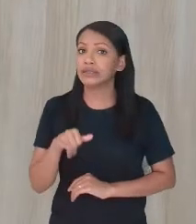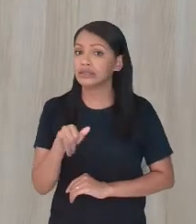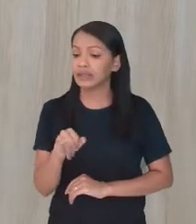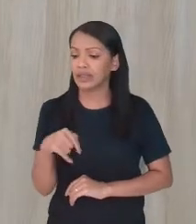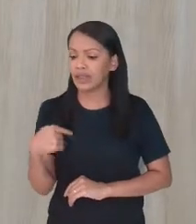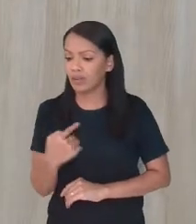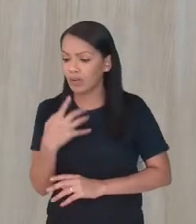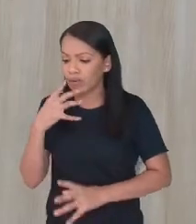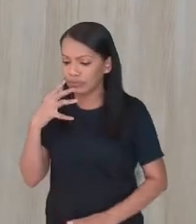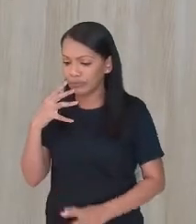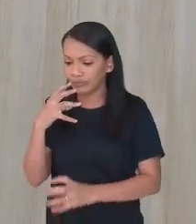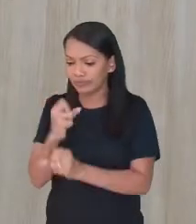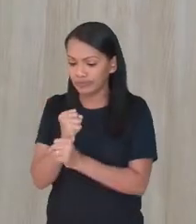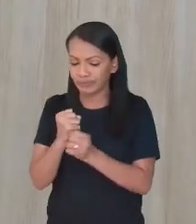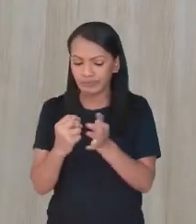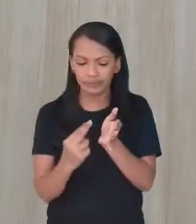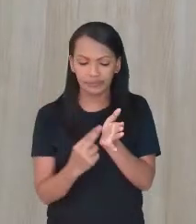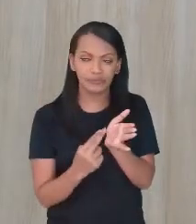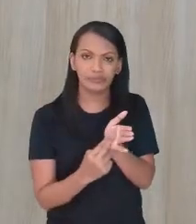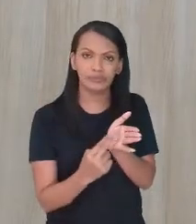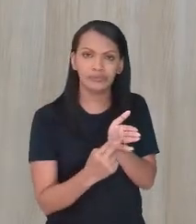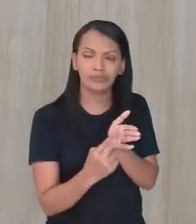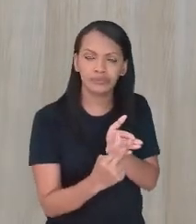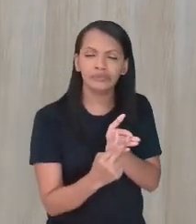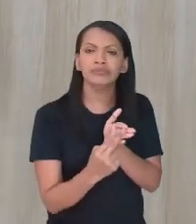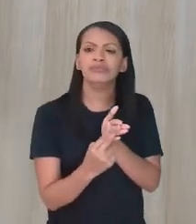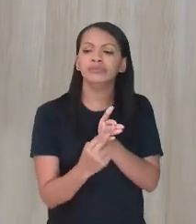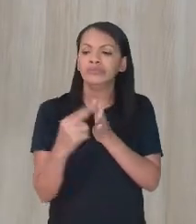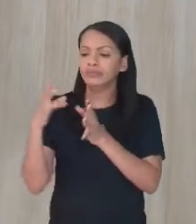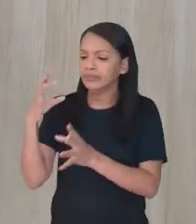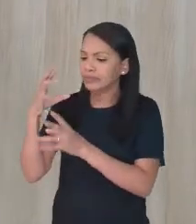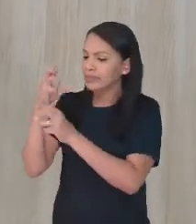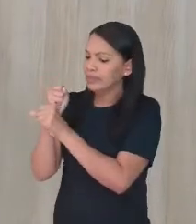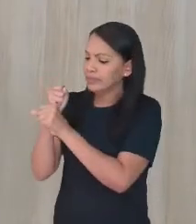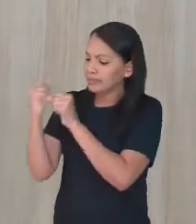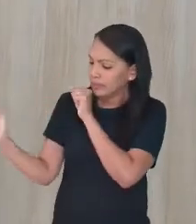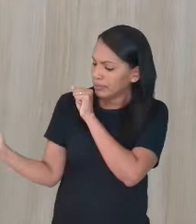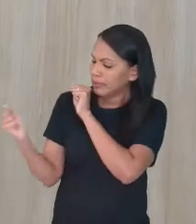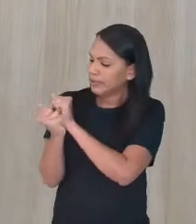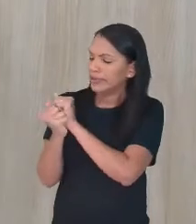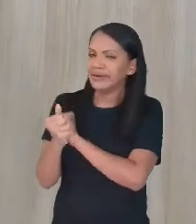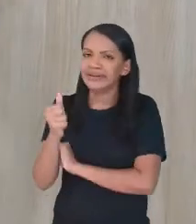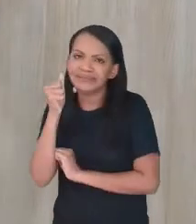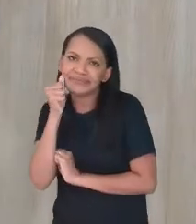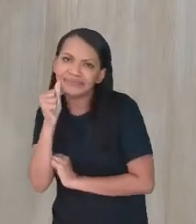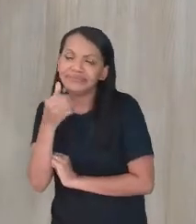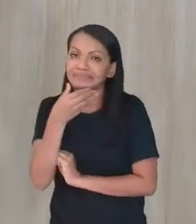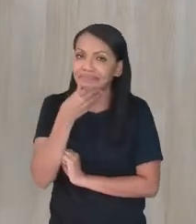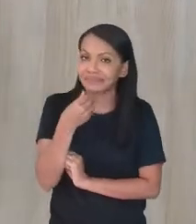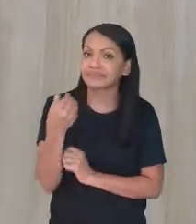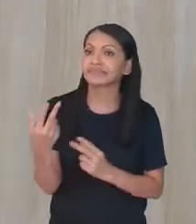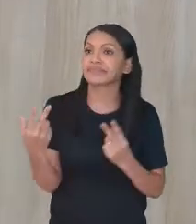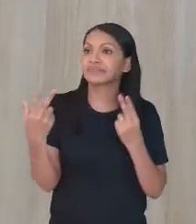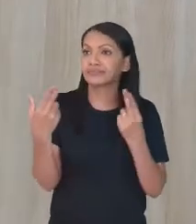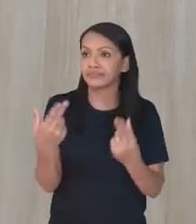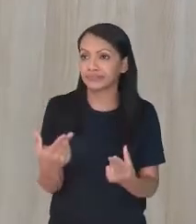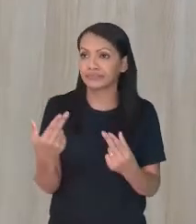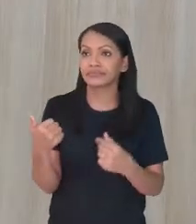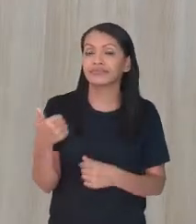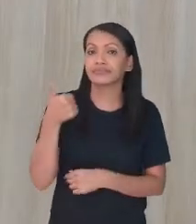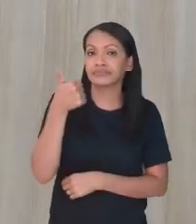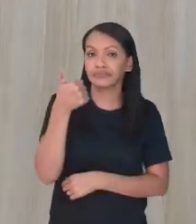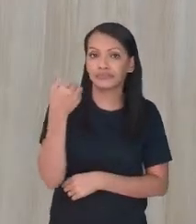a quantidade de figurinhas que Luiz tem com a quantidade de figurinhas que Júlia tem, isso dá igual a